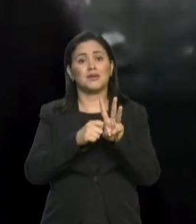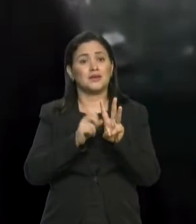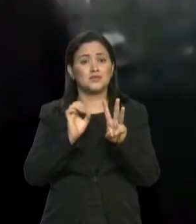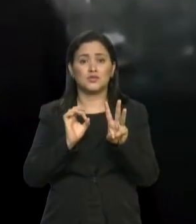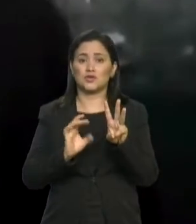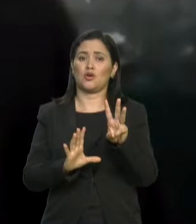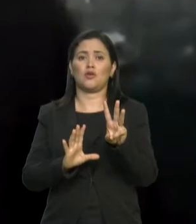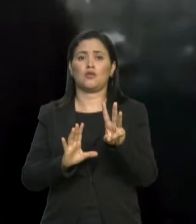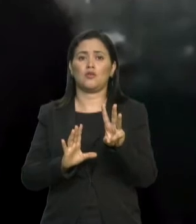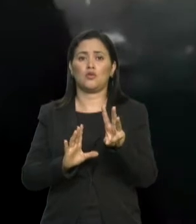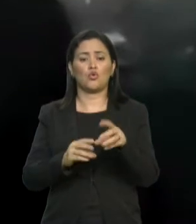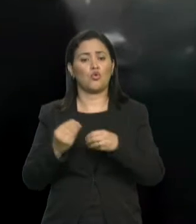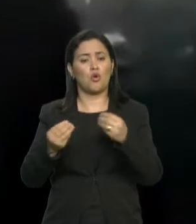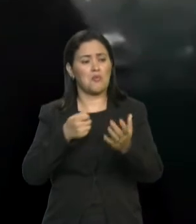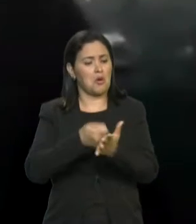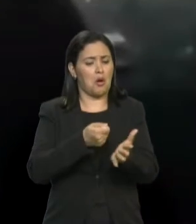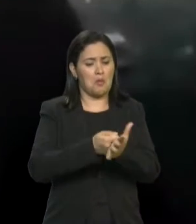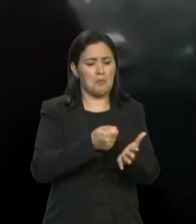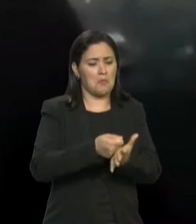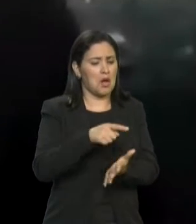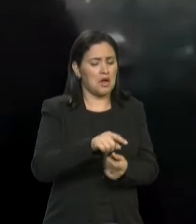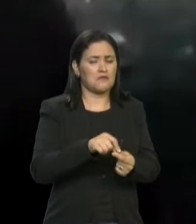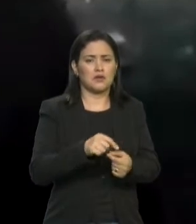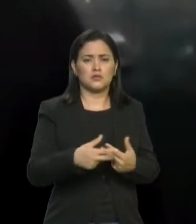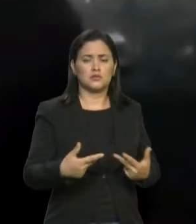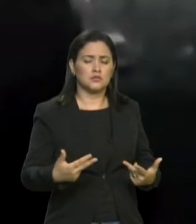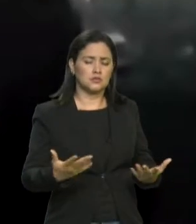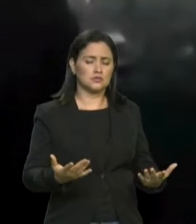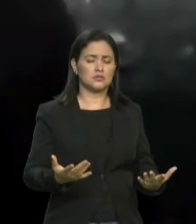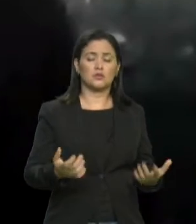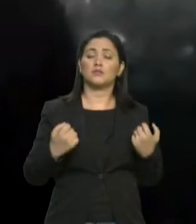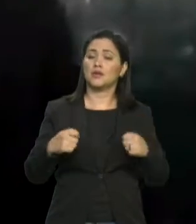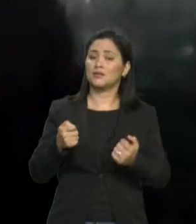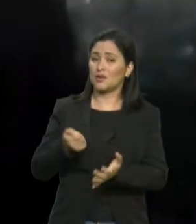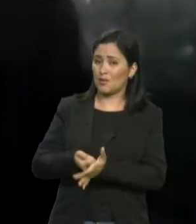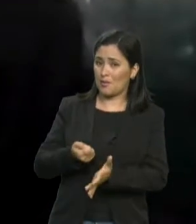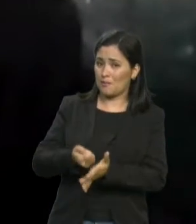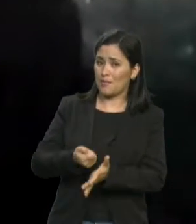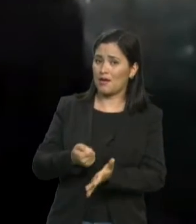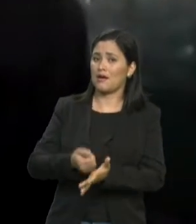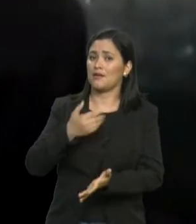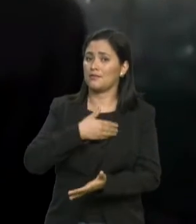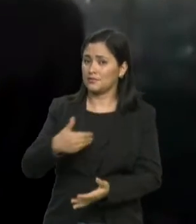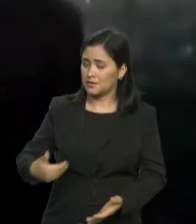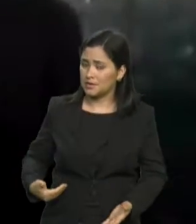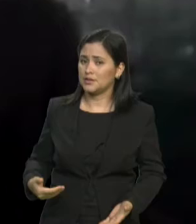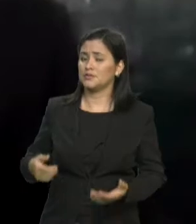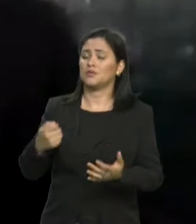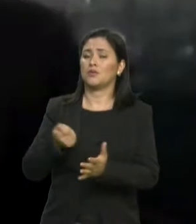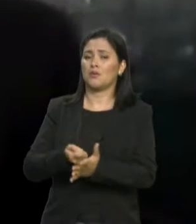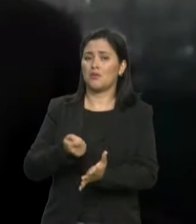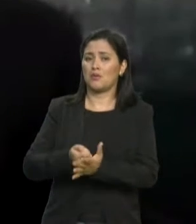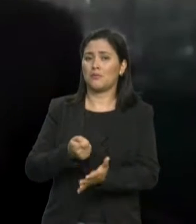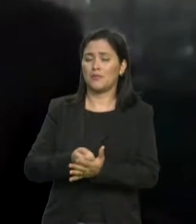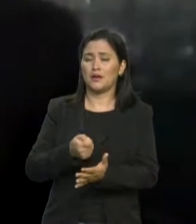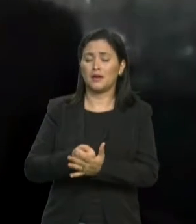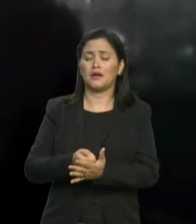Secretaria de Estado do Maranhão. Cobra que o governo, que a prefeitura de São Luís